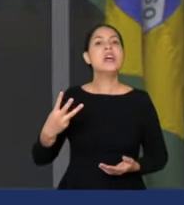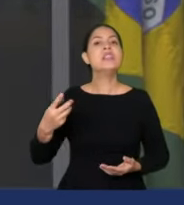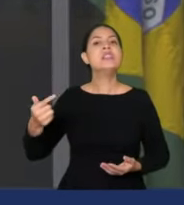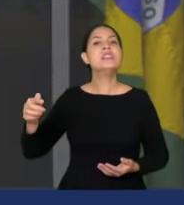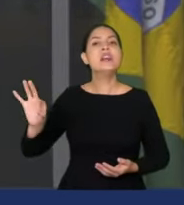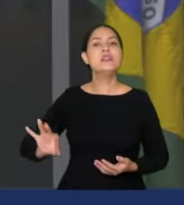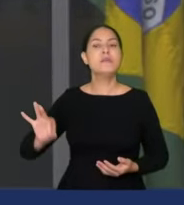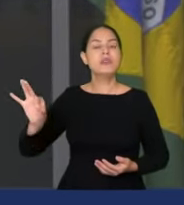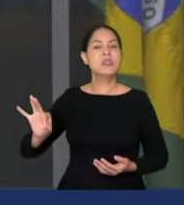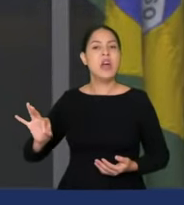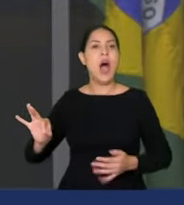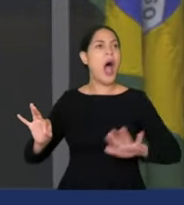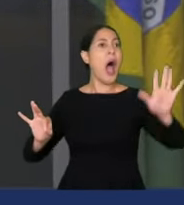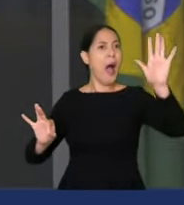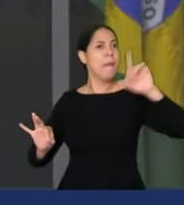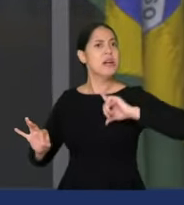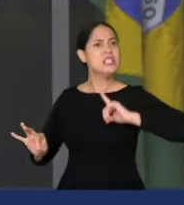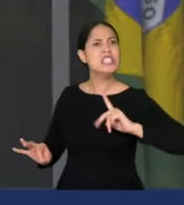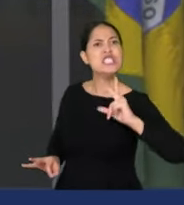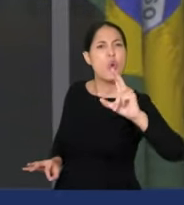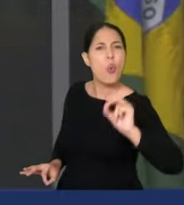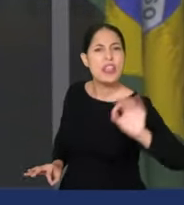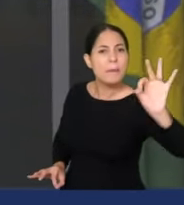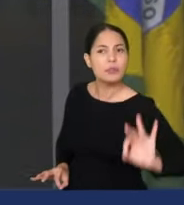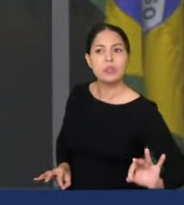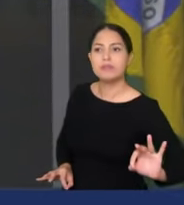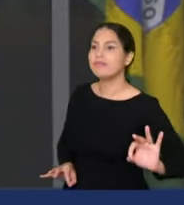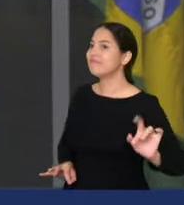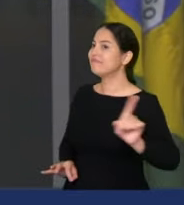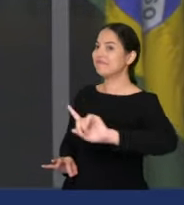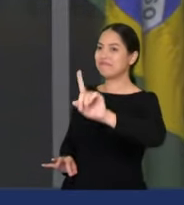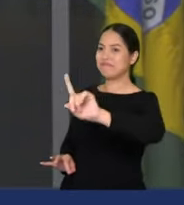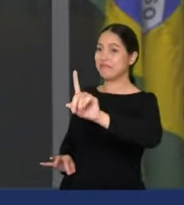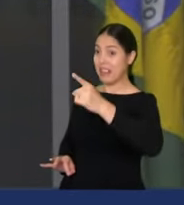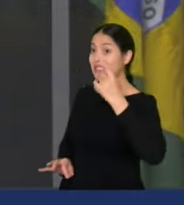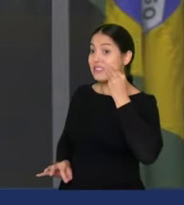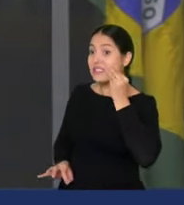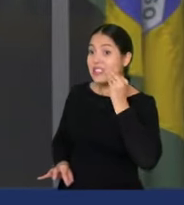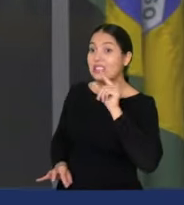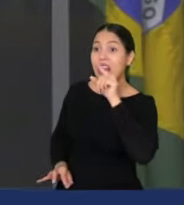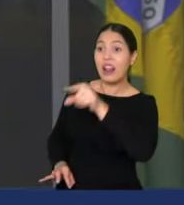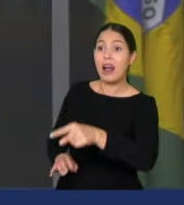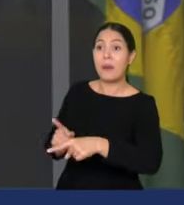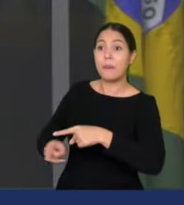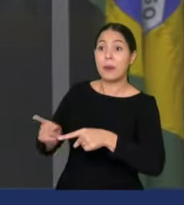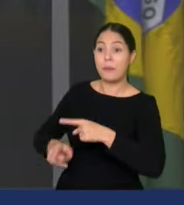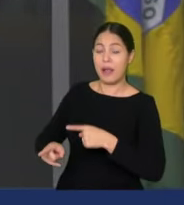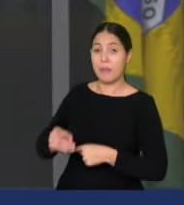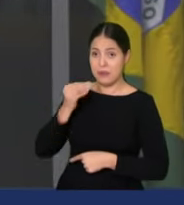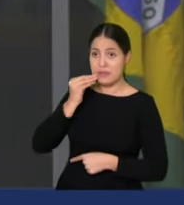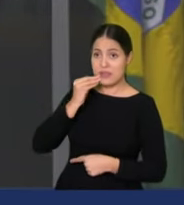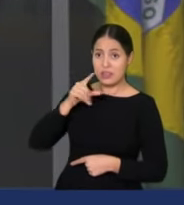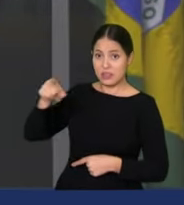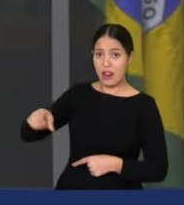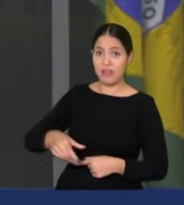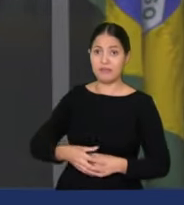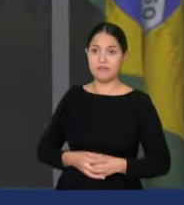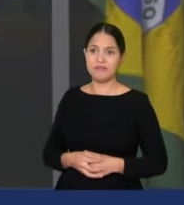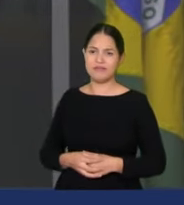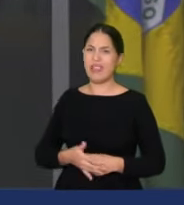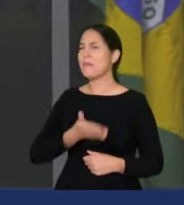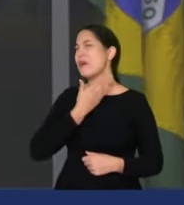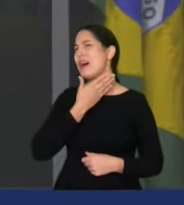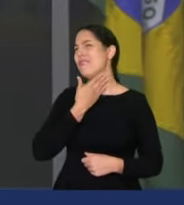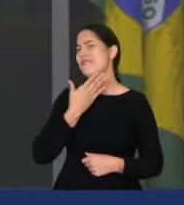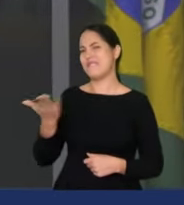ações preferenciais. Conversa fiada, tenta meter a mão lá para ver se o problema que vai dar. E aí, por